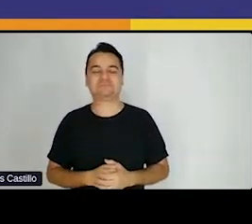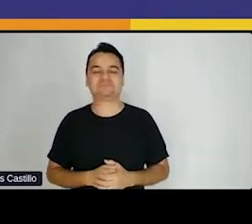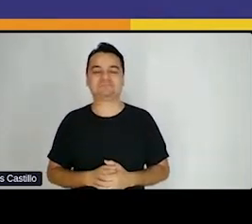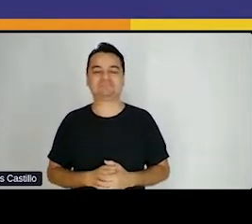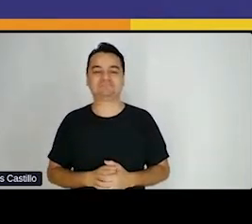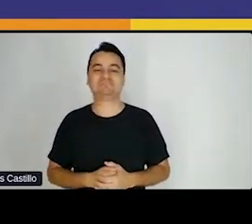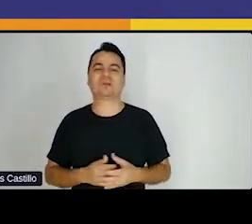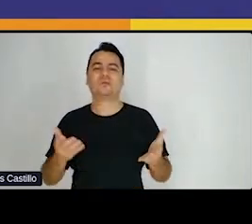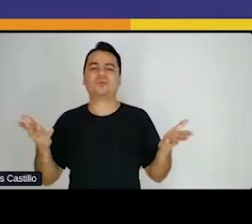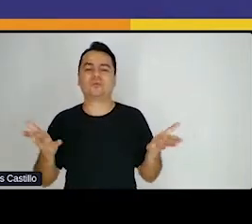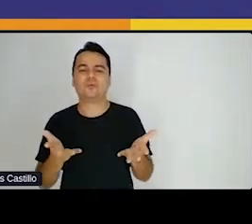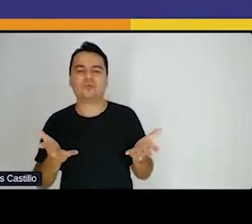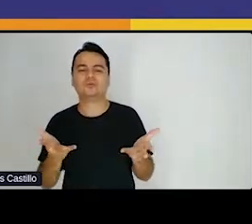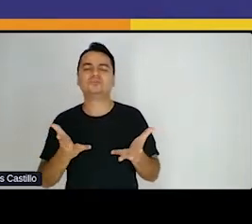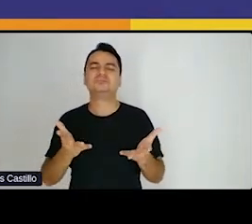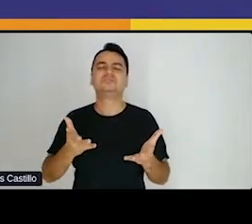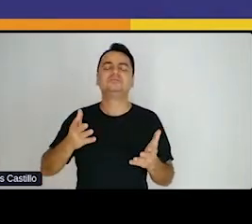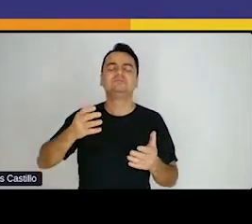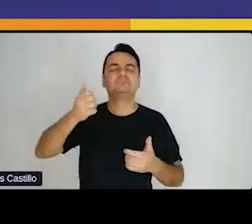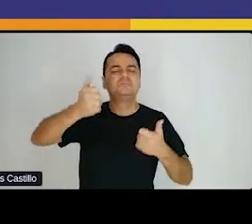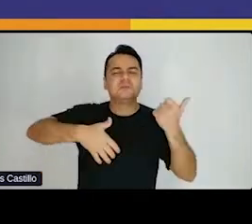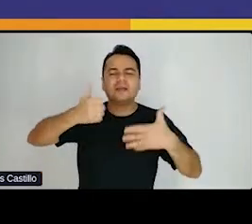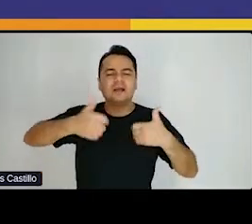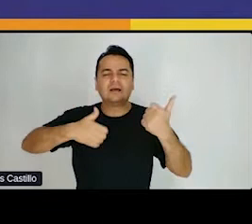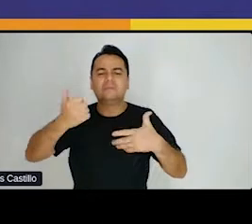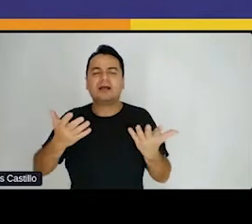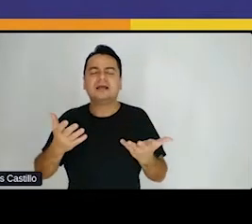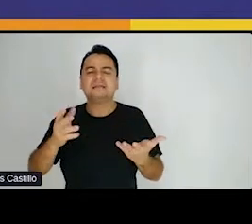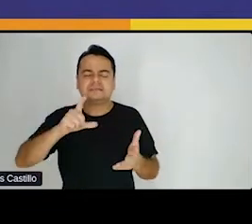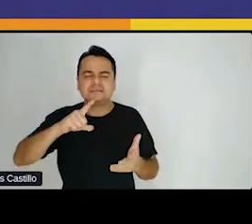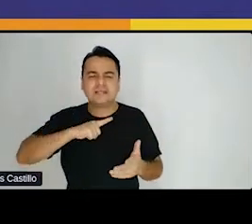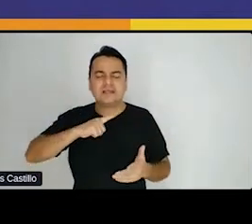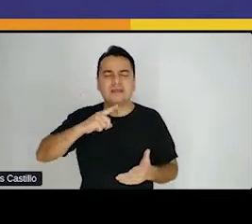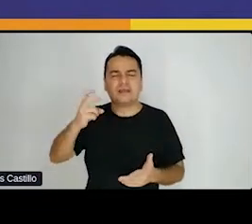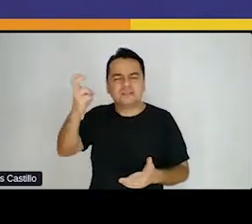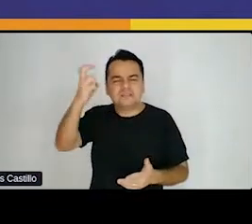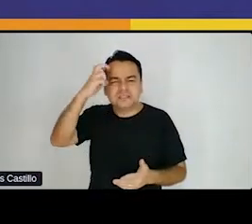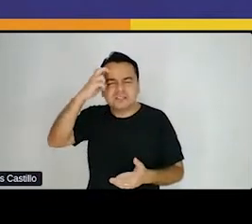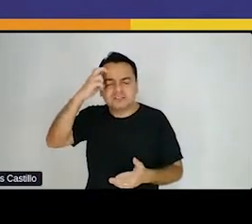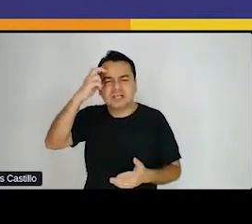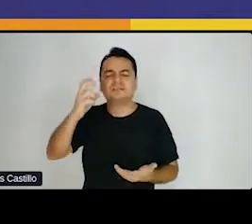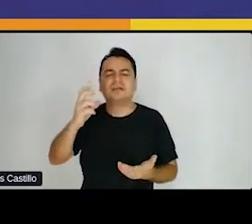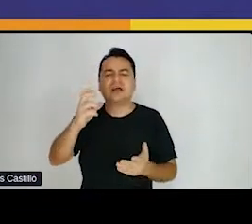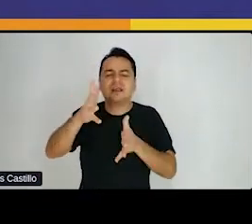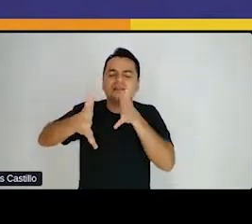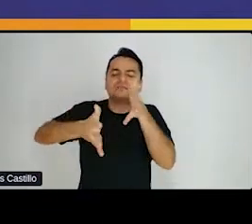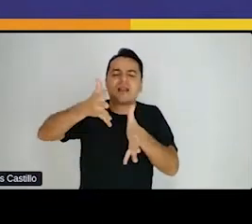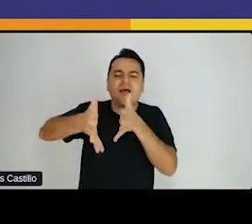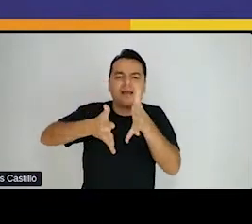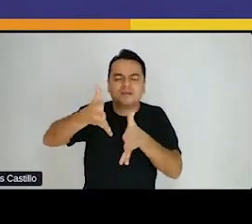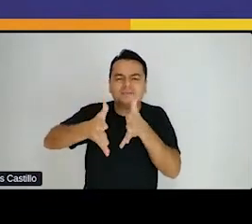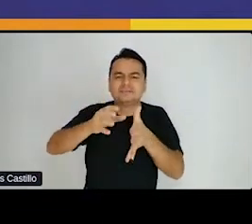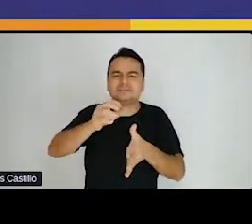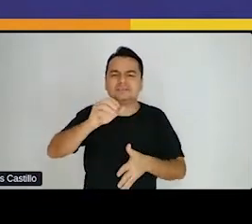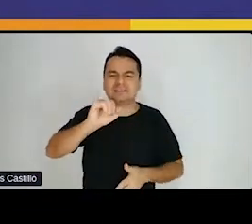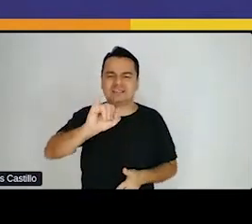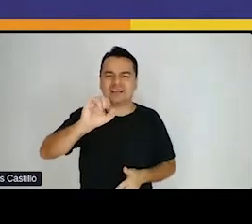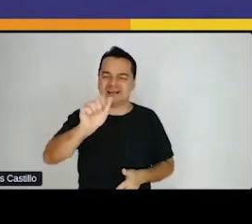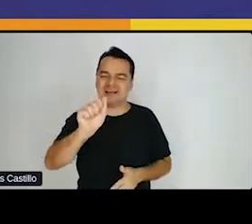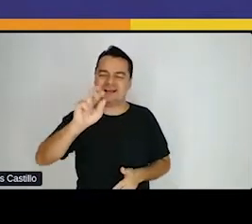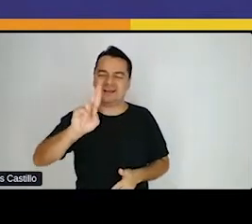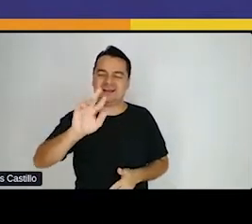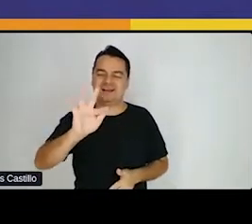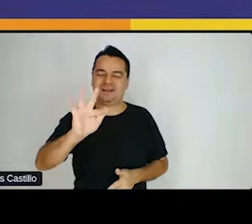A apresentação, né, intitulada Inteligência Artificial na Tradução de Língua de Sinais tem como objetivo geral, né, passar aí um entendimento